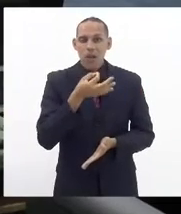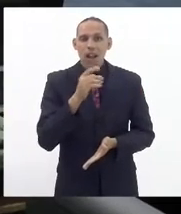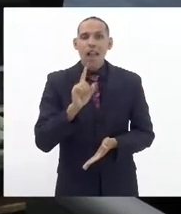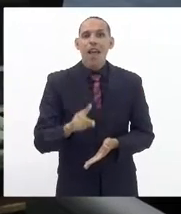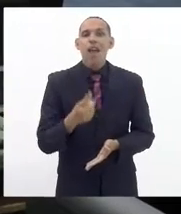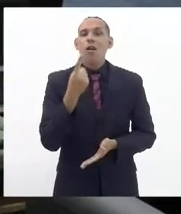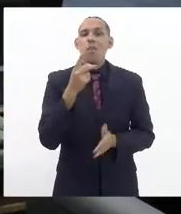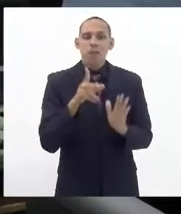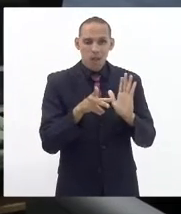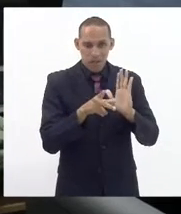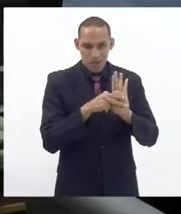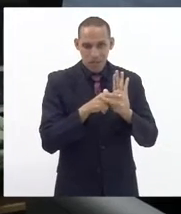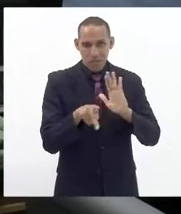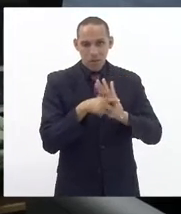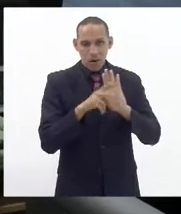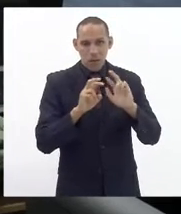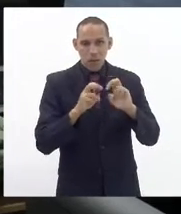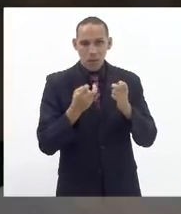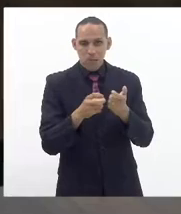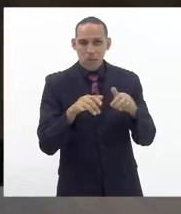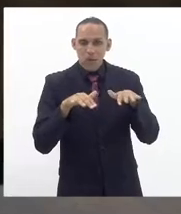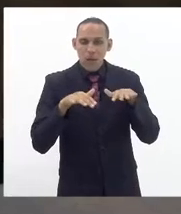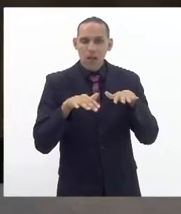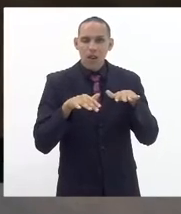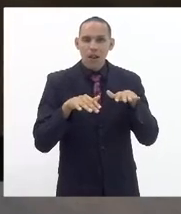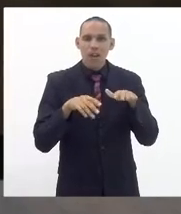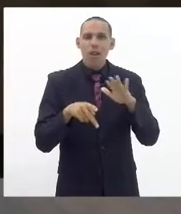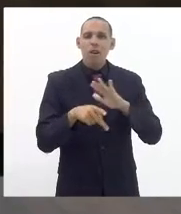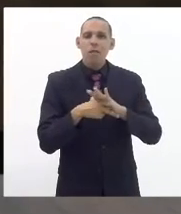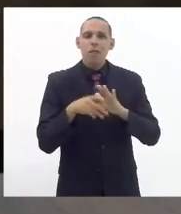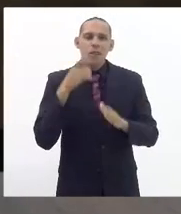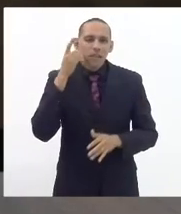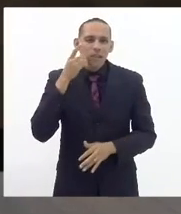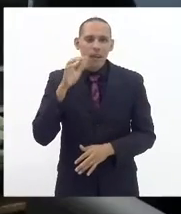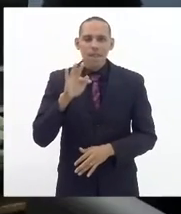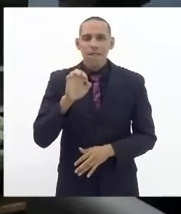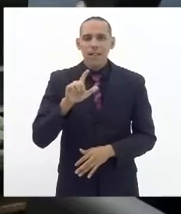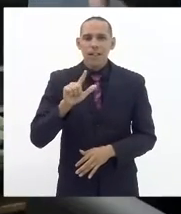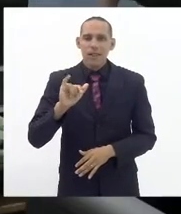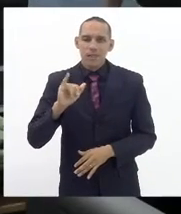uma emenda de plenário do deputado Felipe Soares.